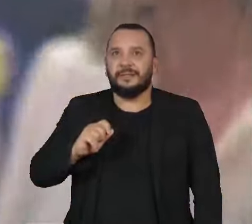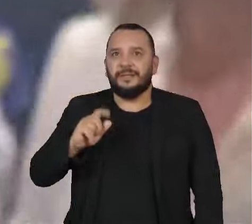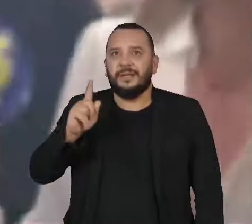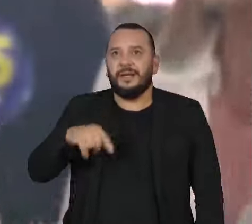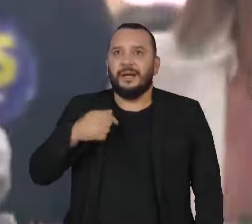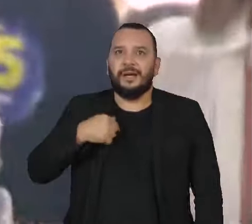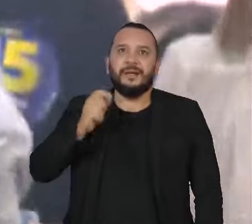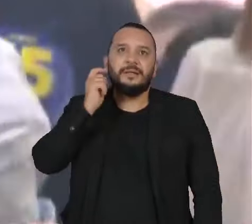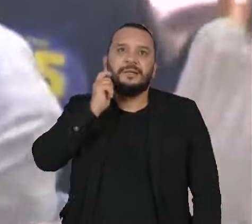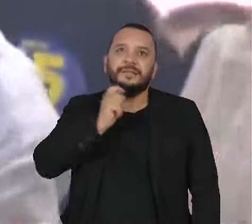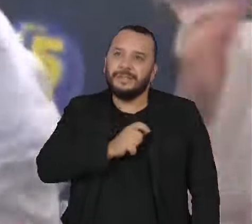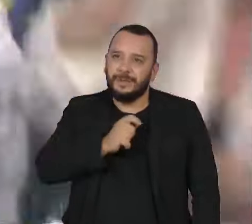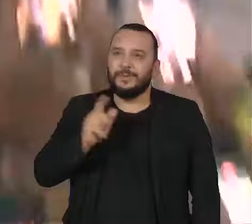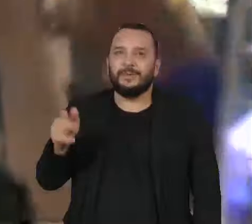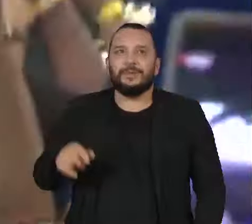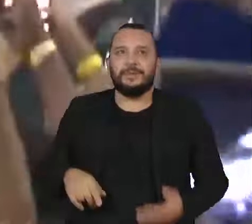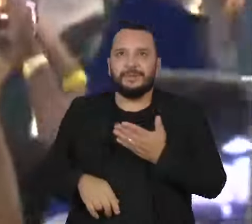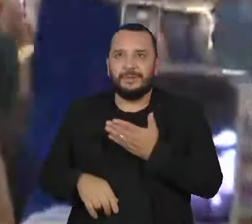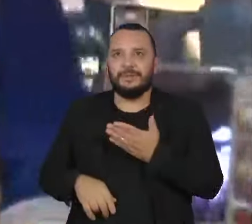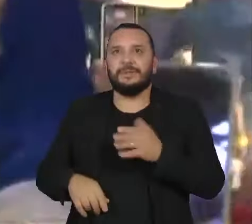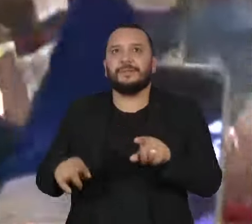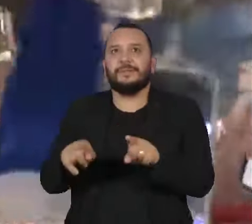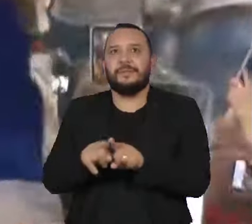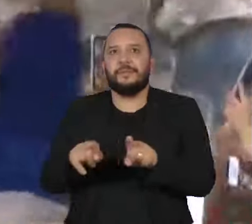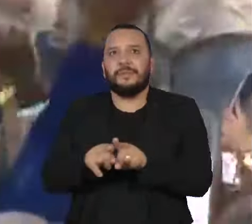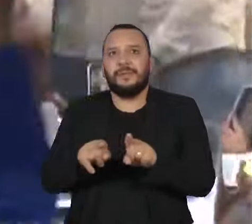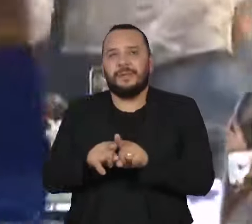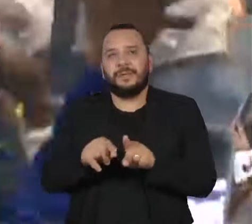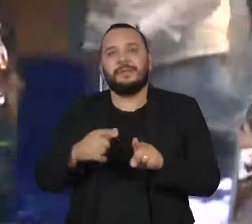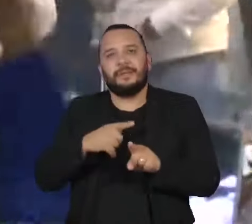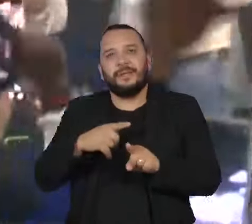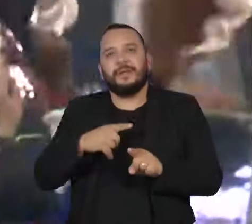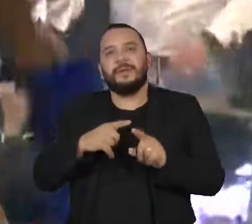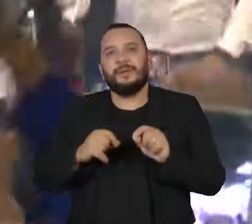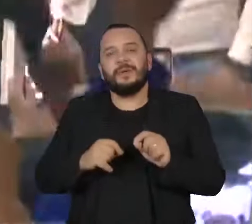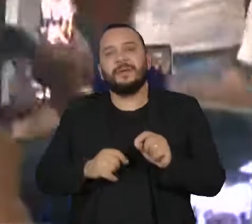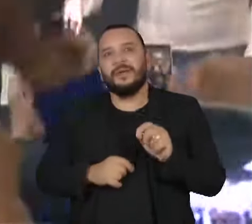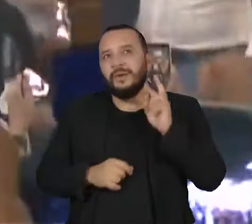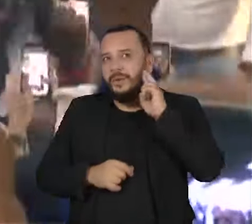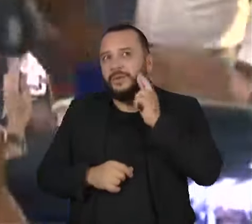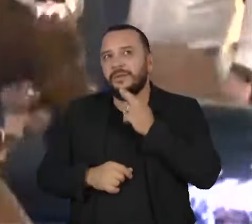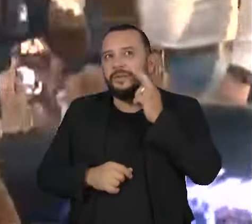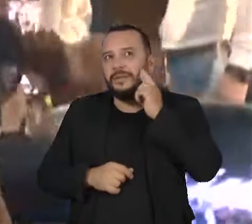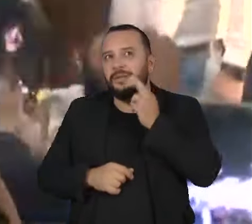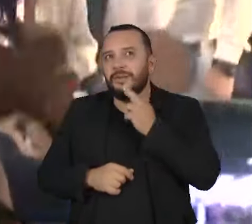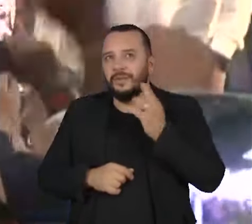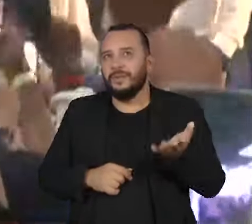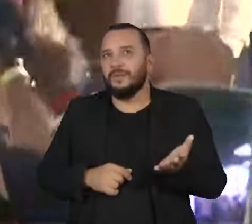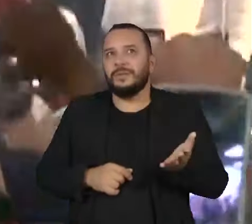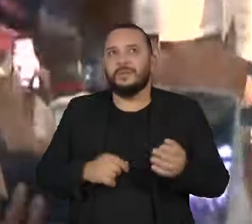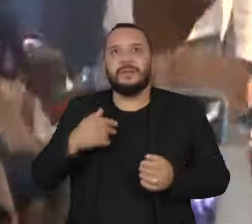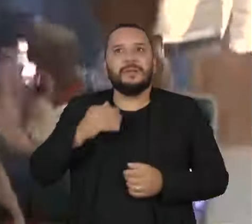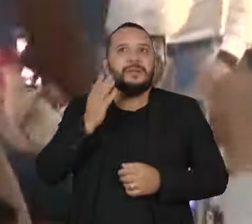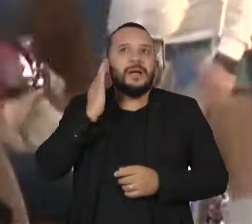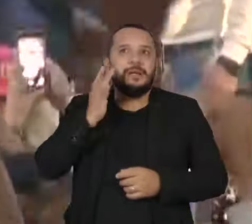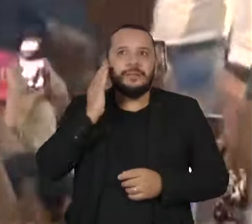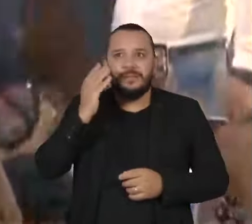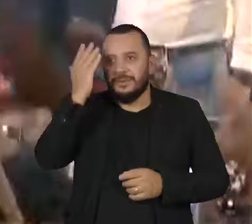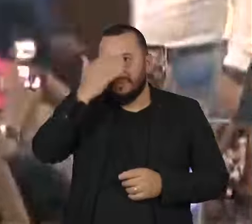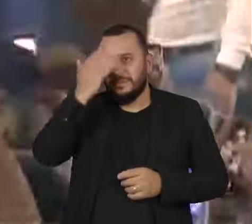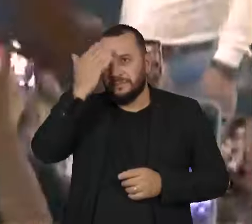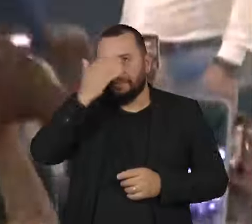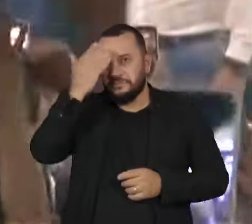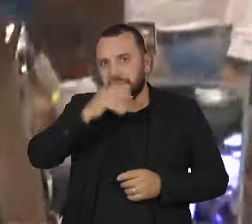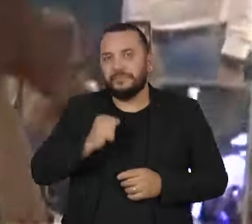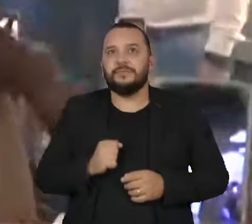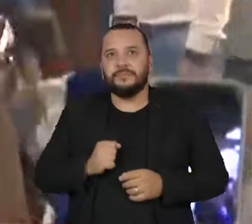Tarcísio? O ex-governador Rodrigo Garcia ali. Eu confesso que não vi o governador. O governador não está no palco ainda. Eu acho